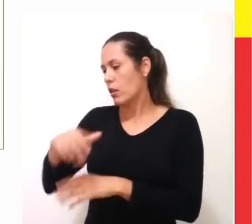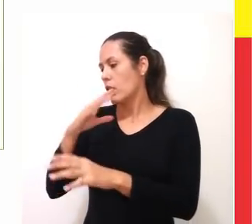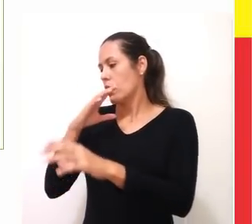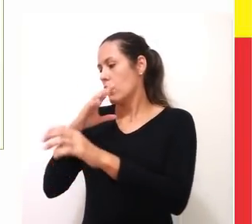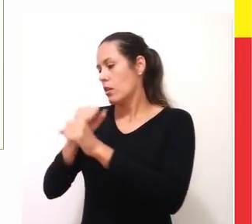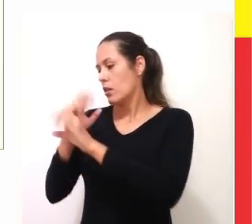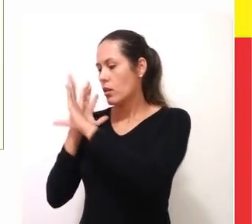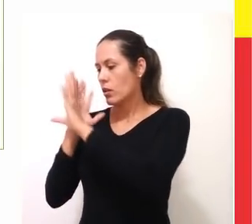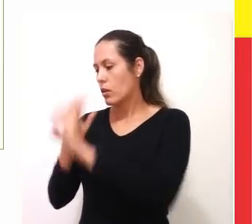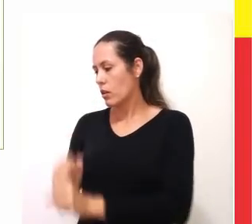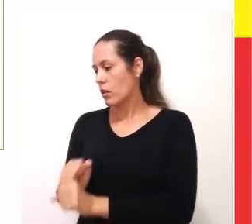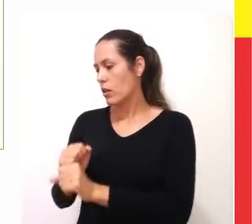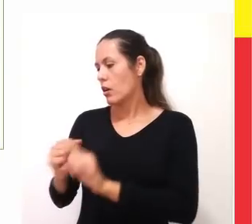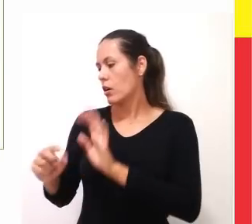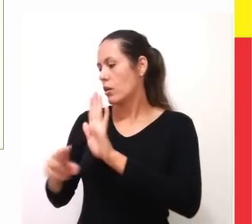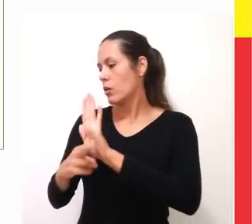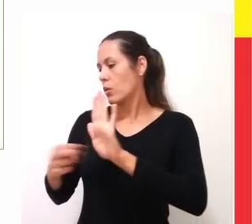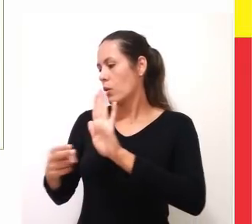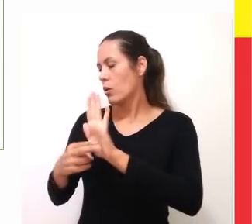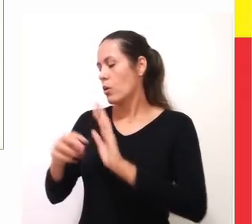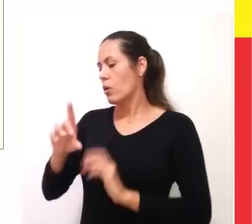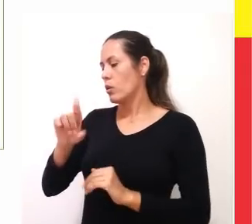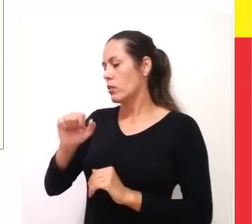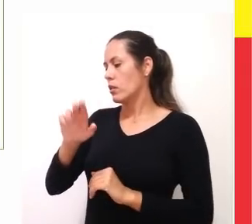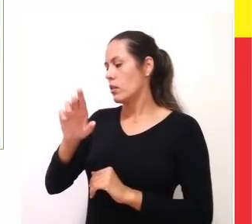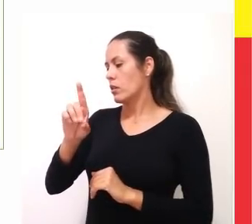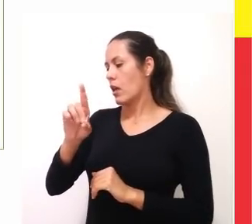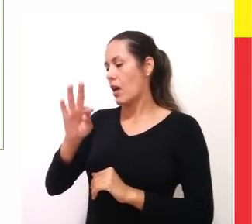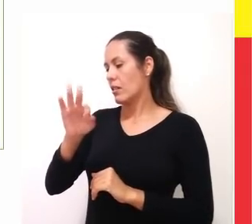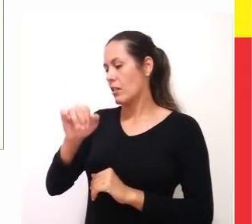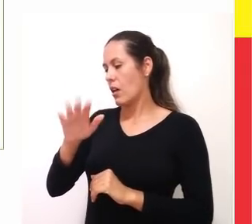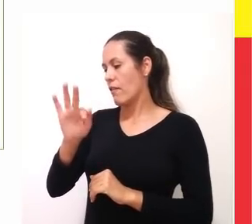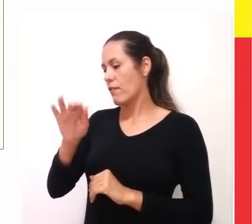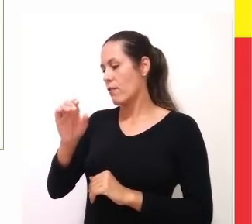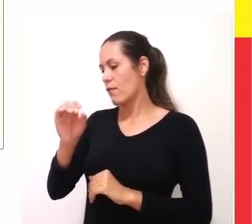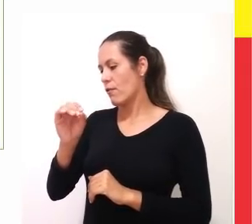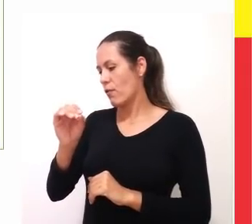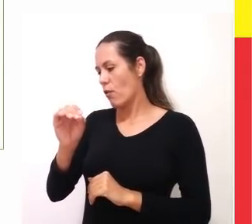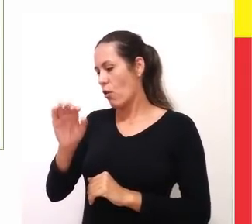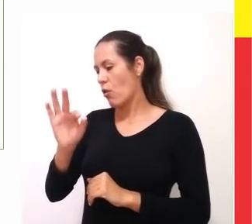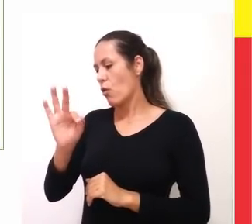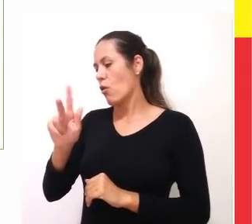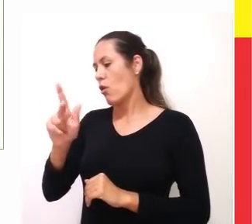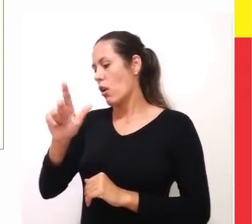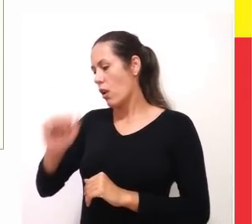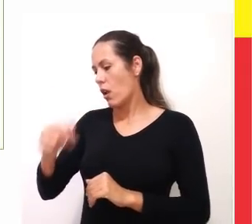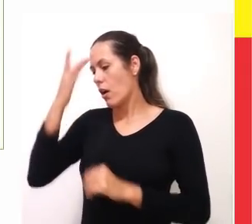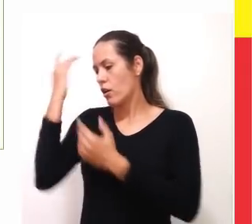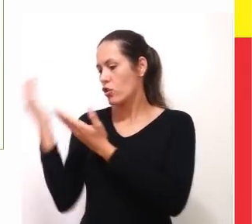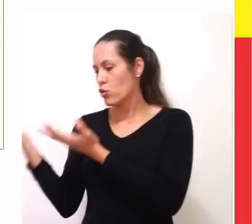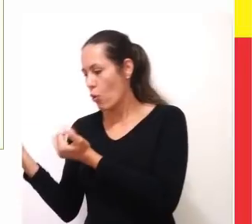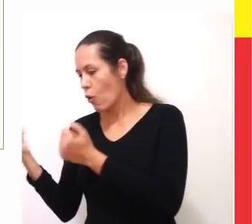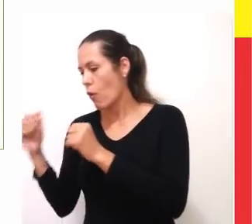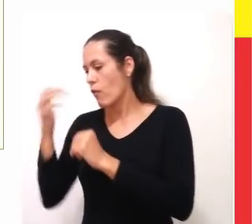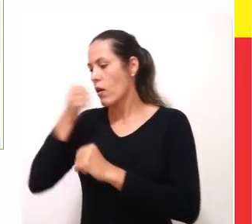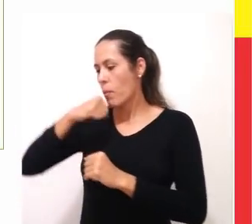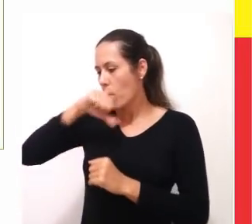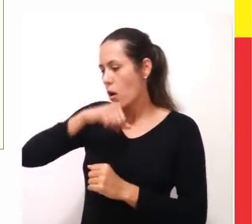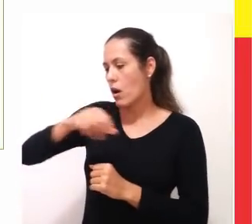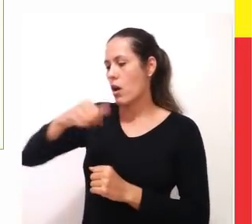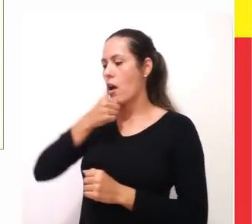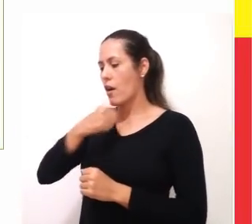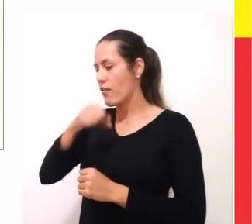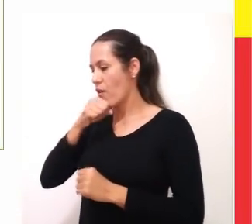Datafolha, aos jovens, e se juntaram mães e avós em recursos por cartões postais